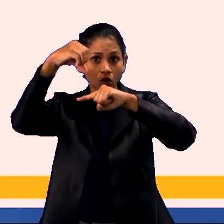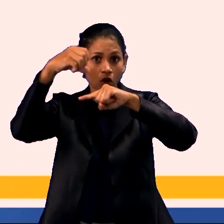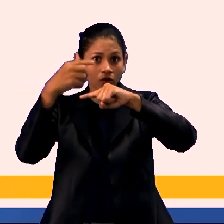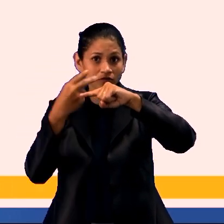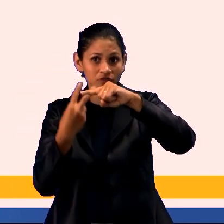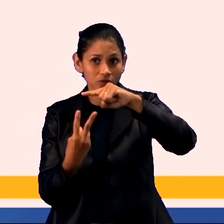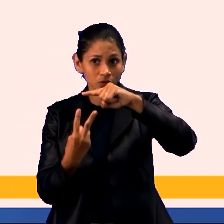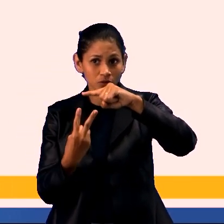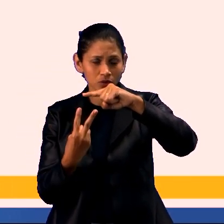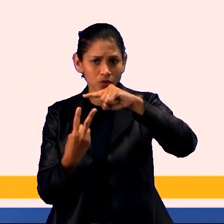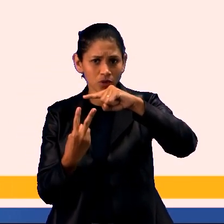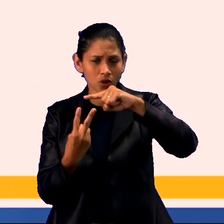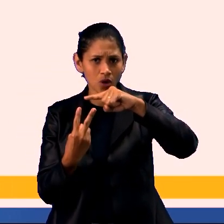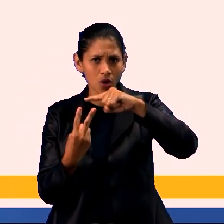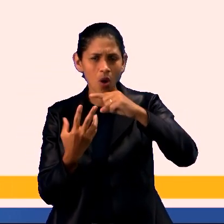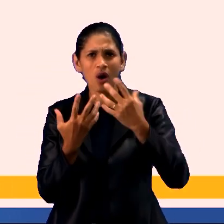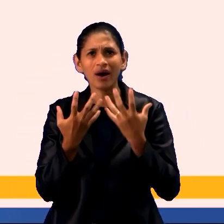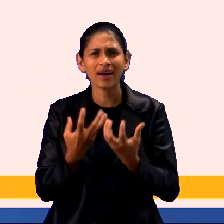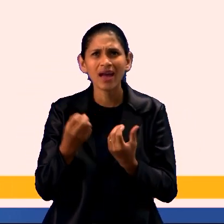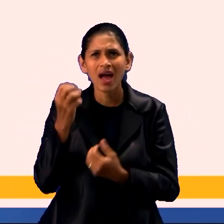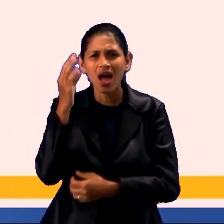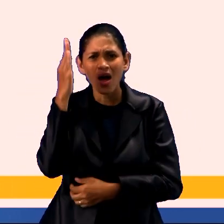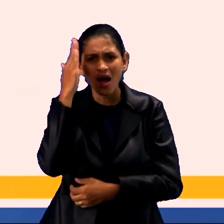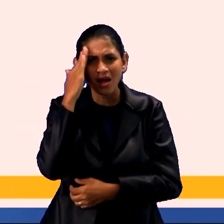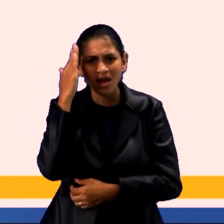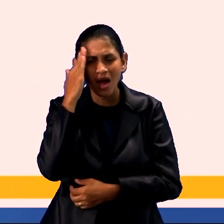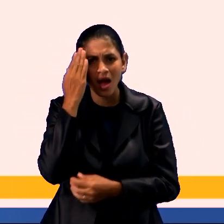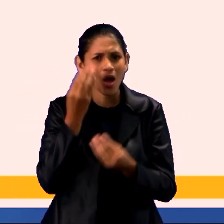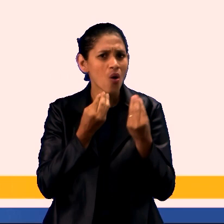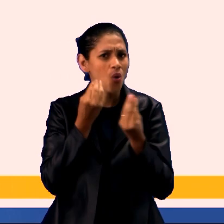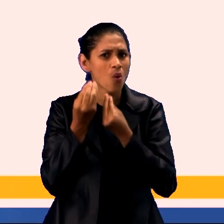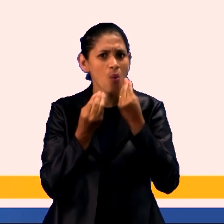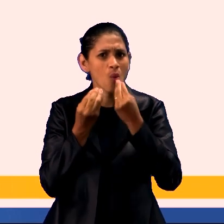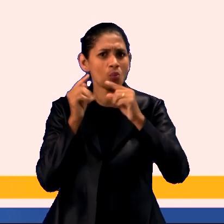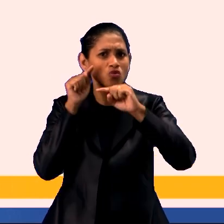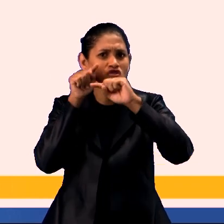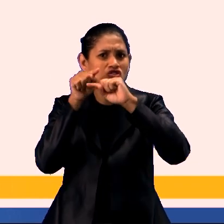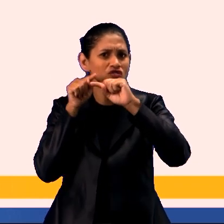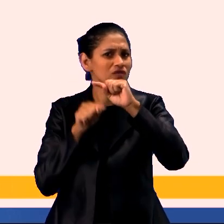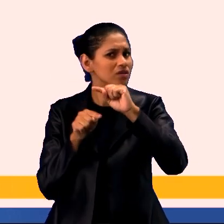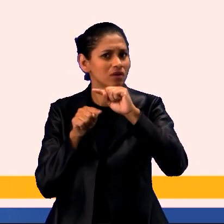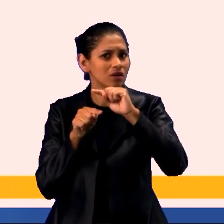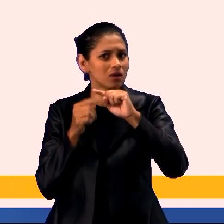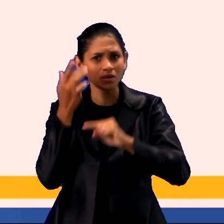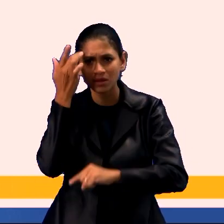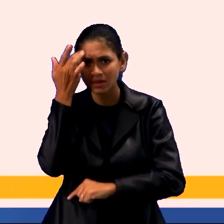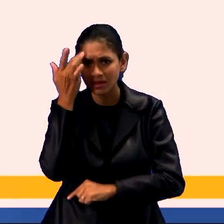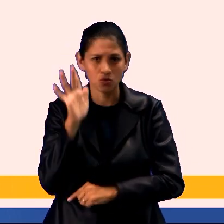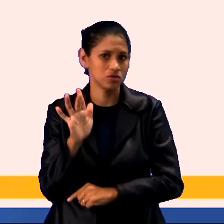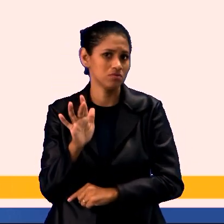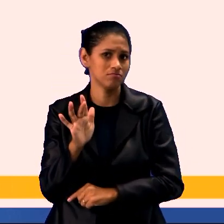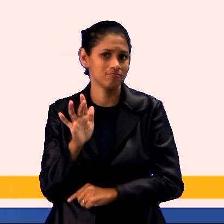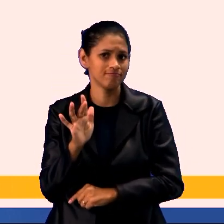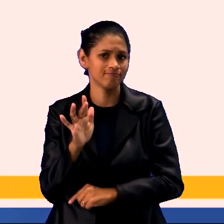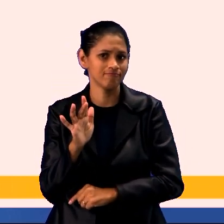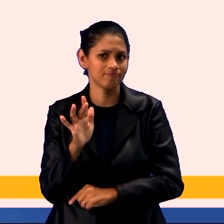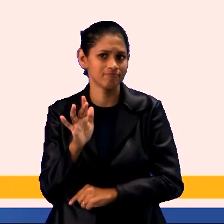E aí, eu queria saber como é que eu faço para dividir, professora, porque eu não sei, eu acho que vai